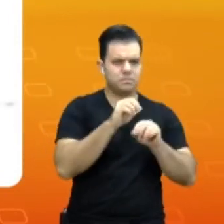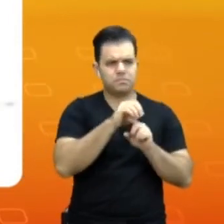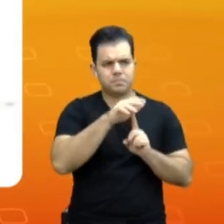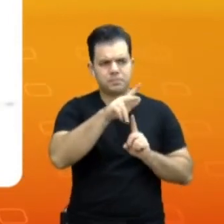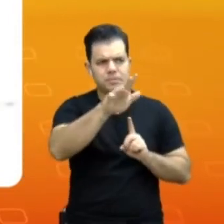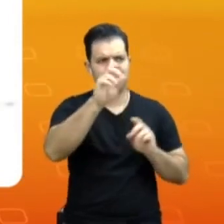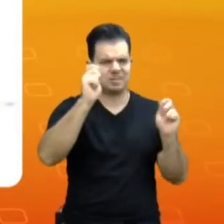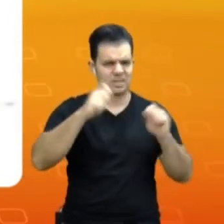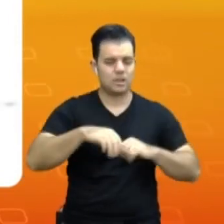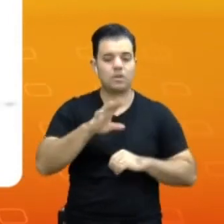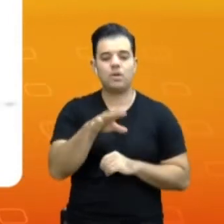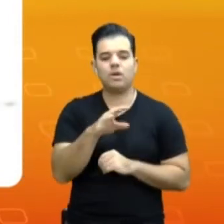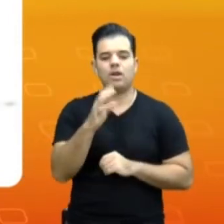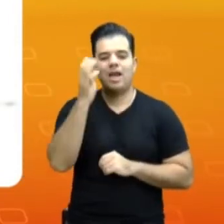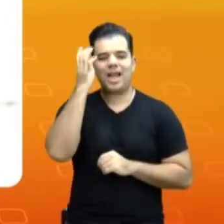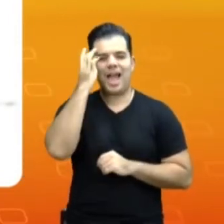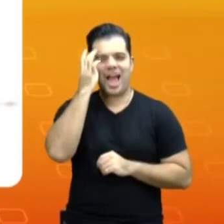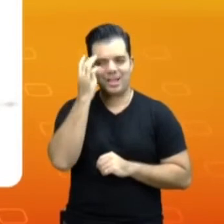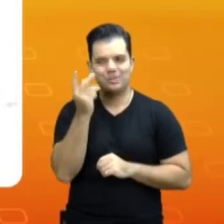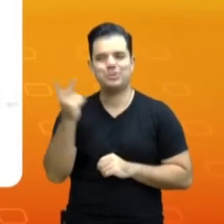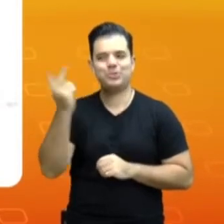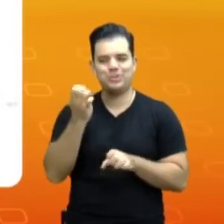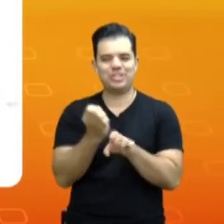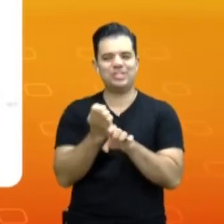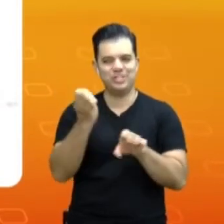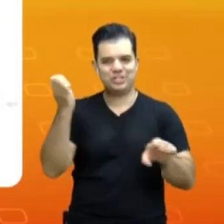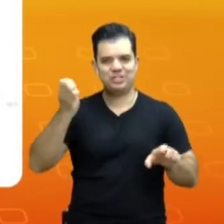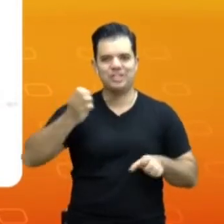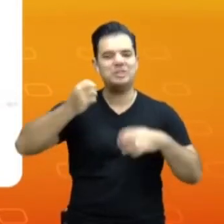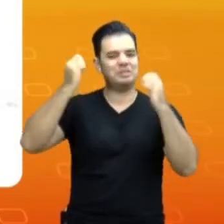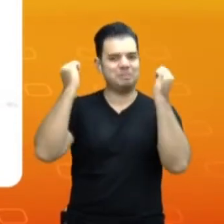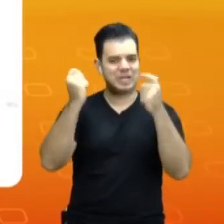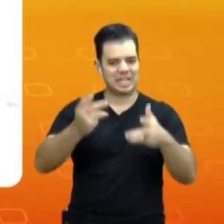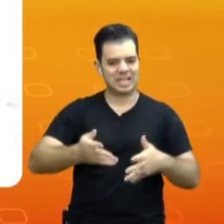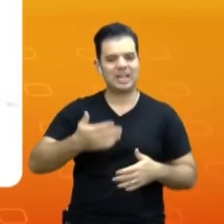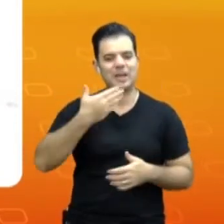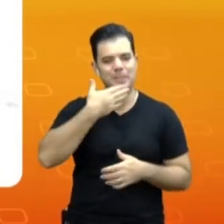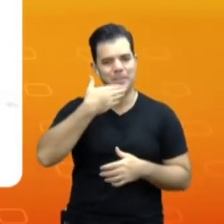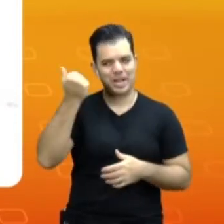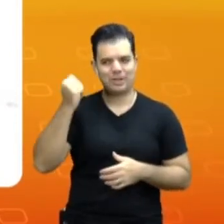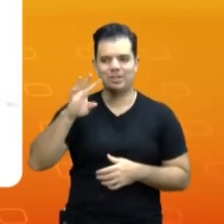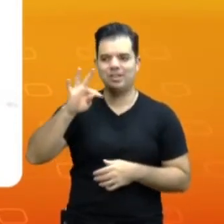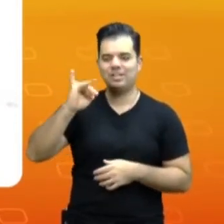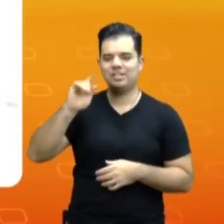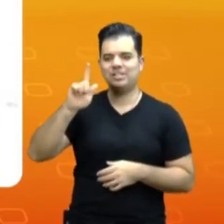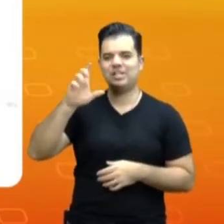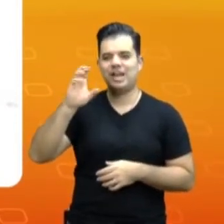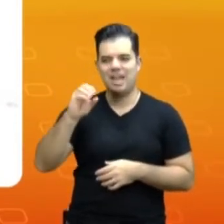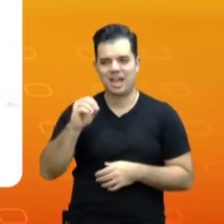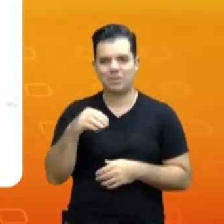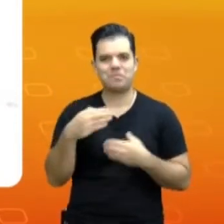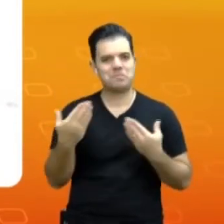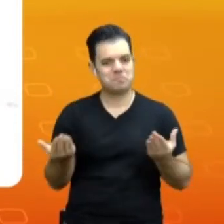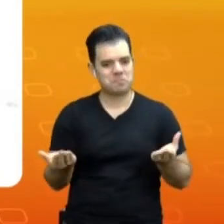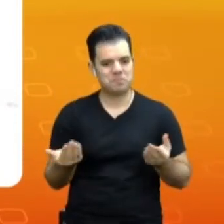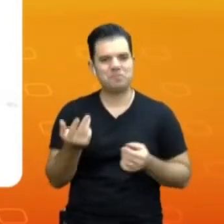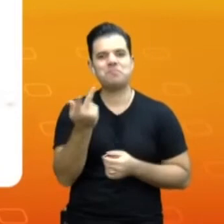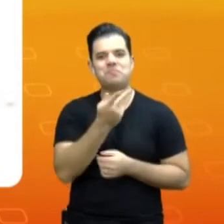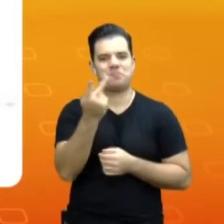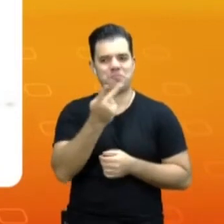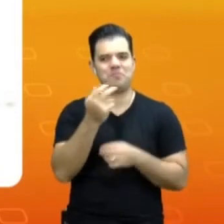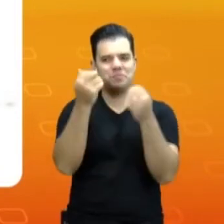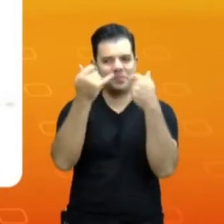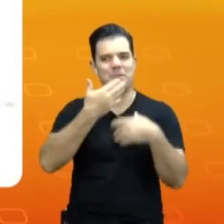Olha, eu acho que eu deixo essa com os engenheiros, né? Com o Thiago, então, de repente. Vamos de Gilberto. Vai lá,